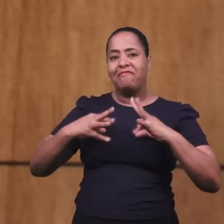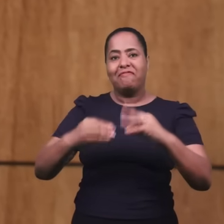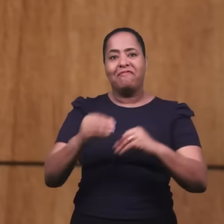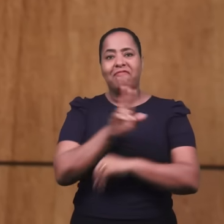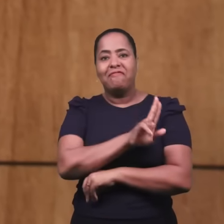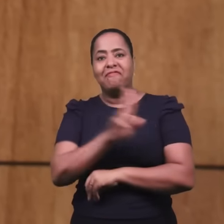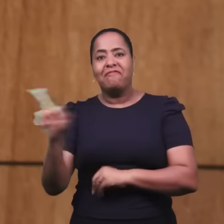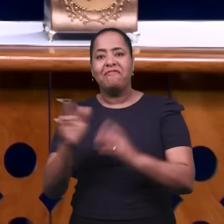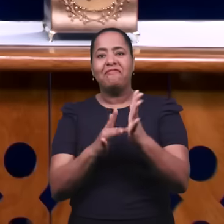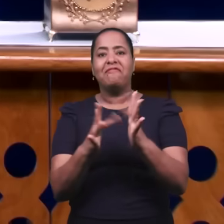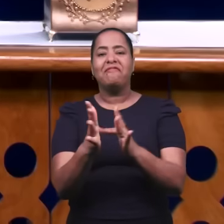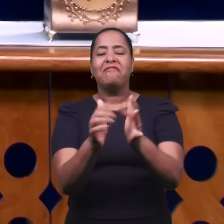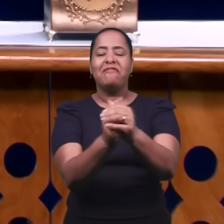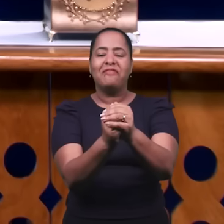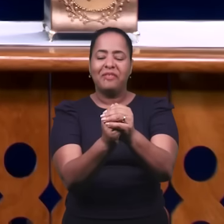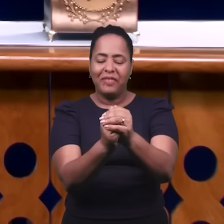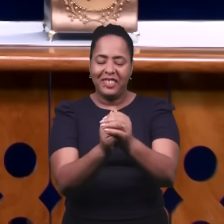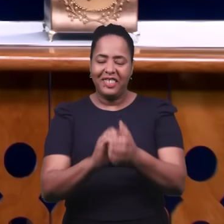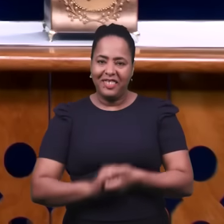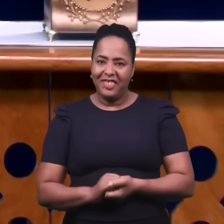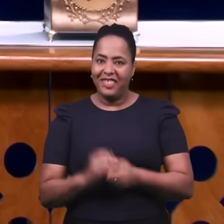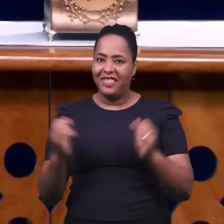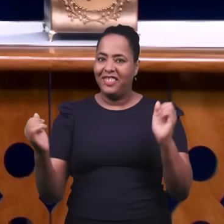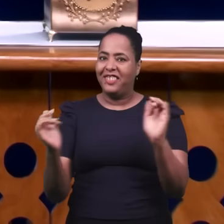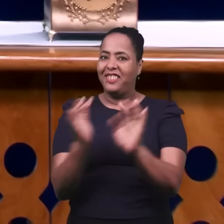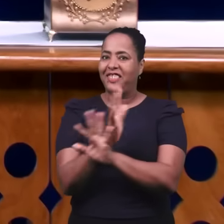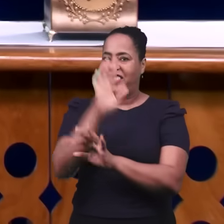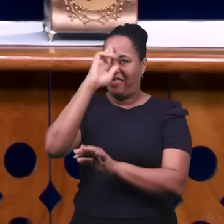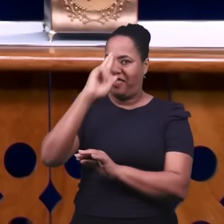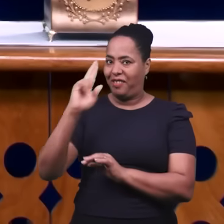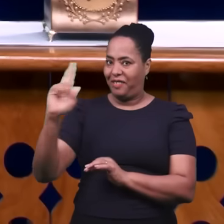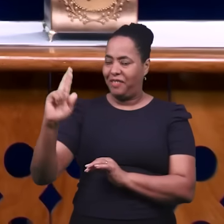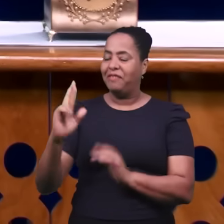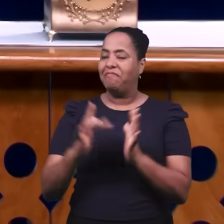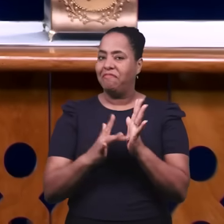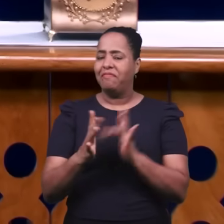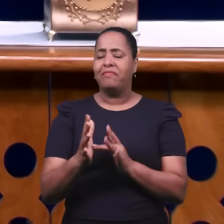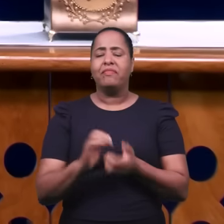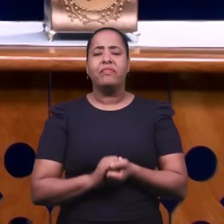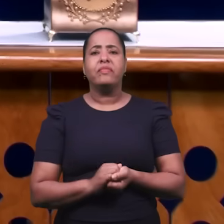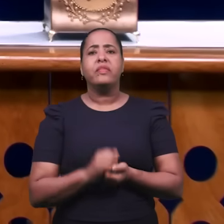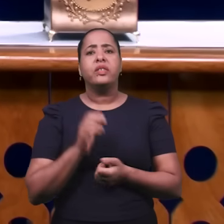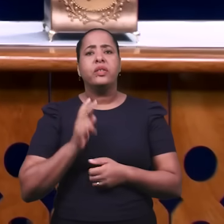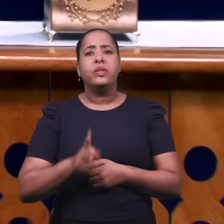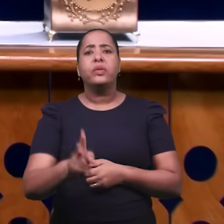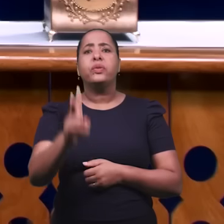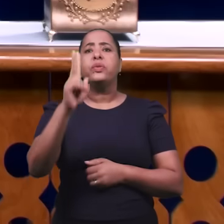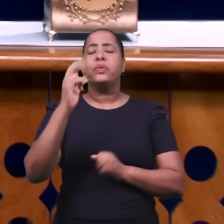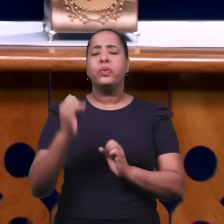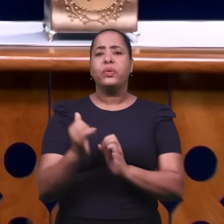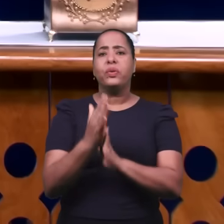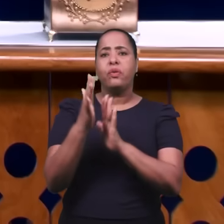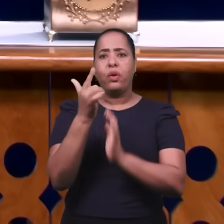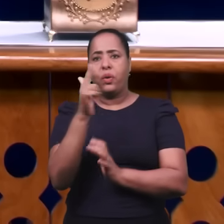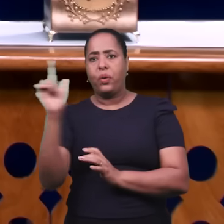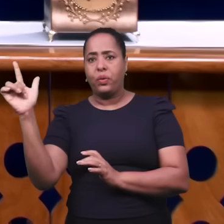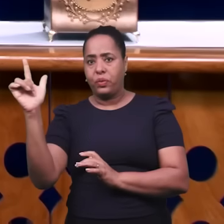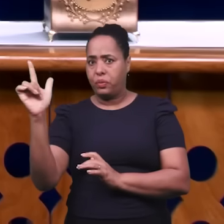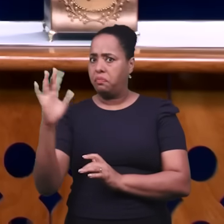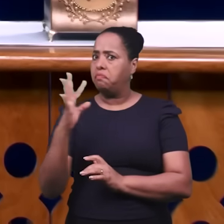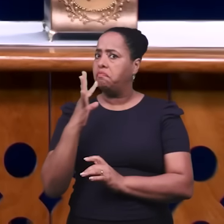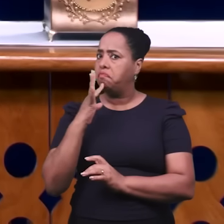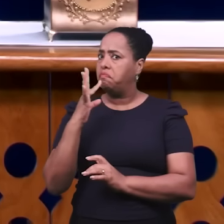de Jesus. Amém. Glória a Jesus. Nós cantaremos agora o louvor Encontrei um Grande Amor.